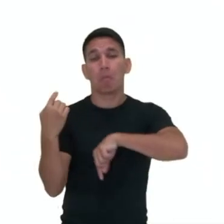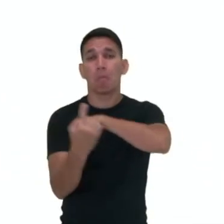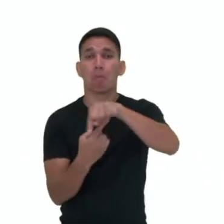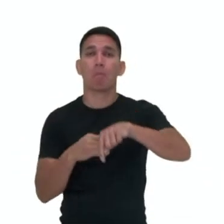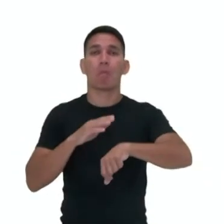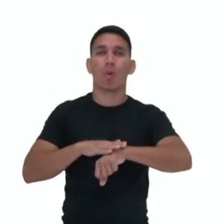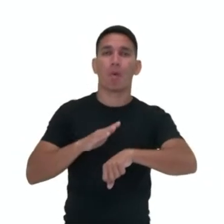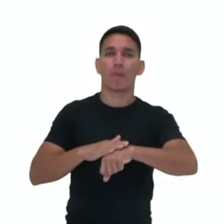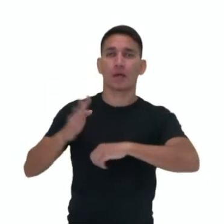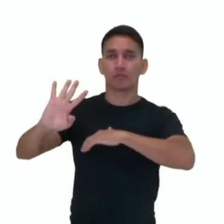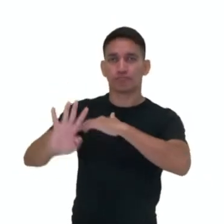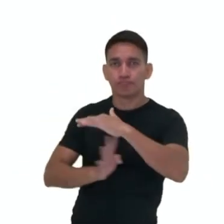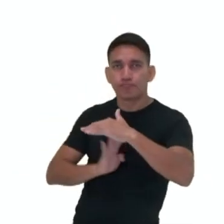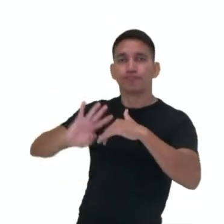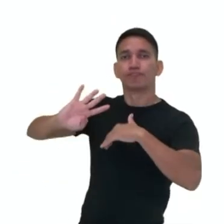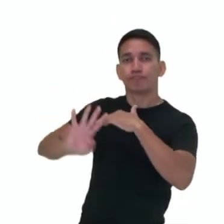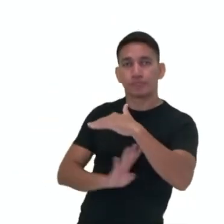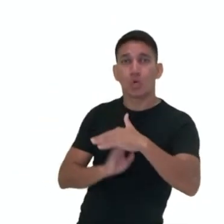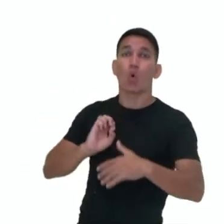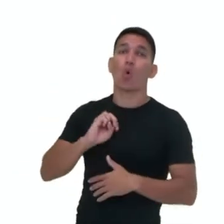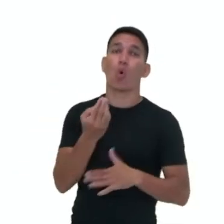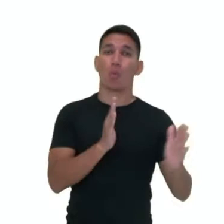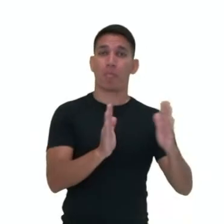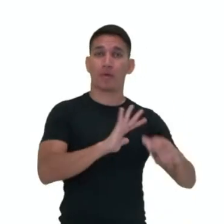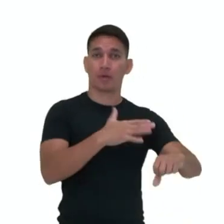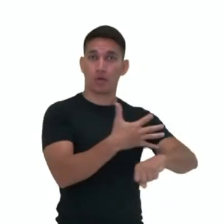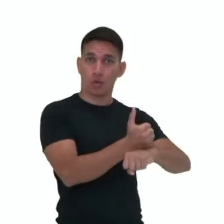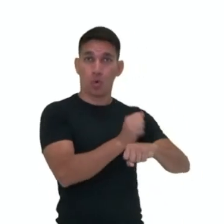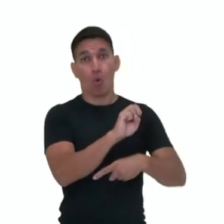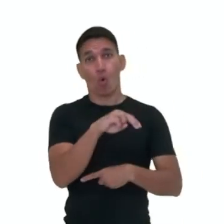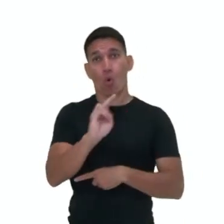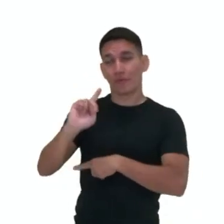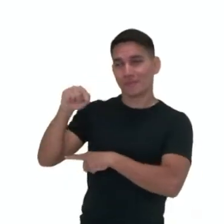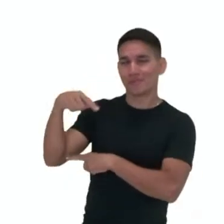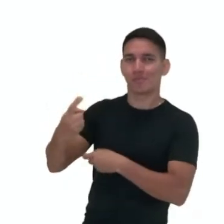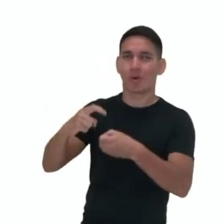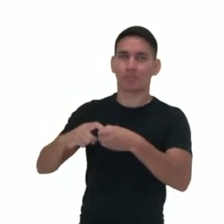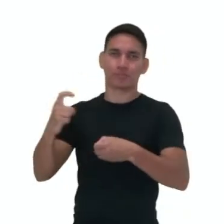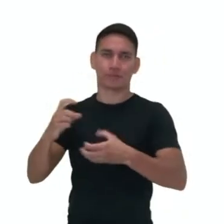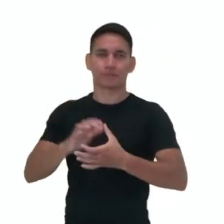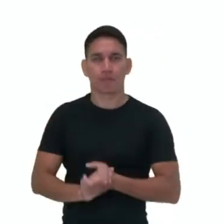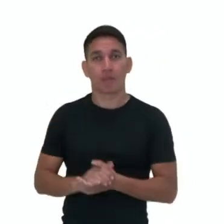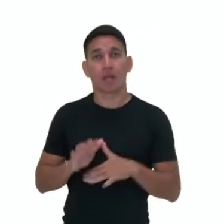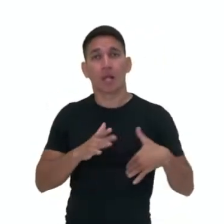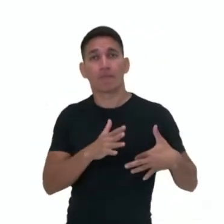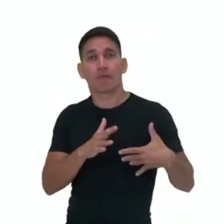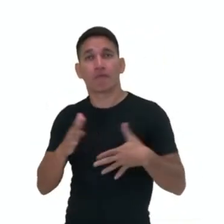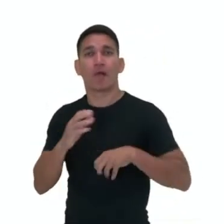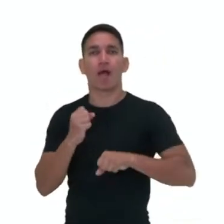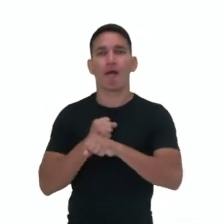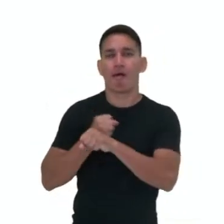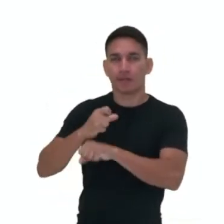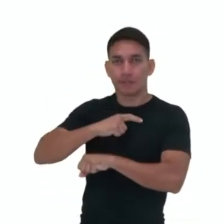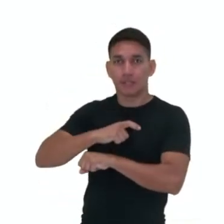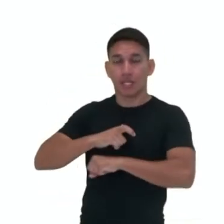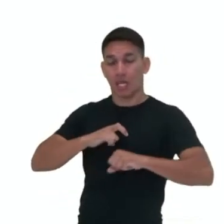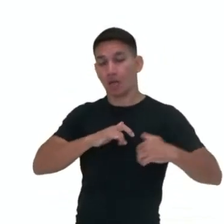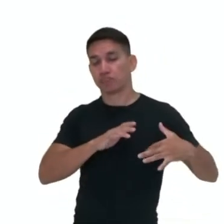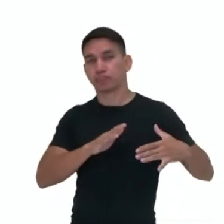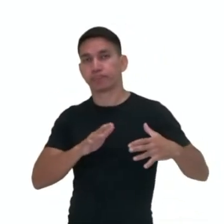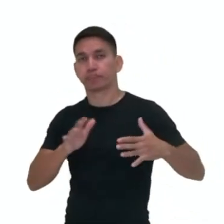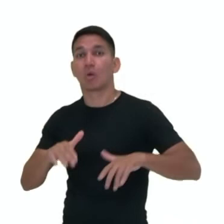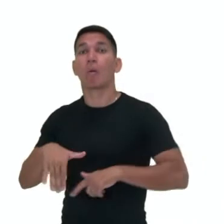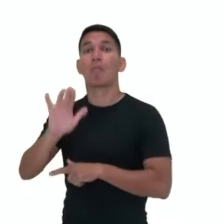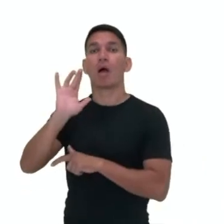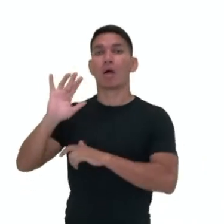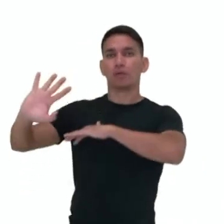Brasil, seja durante o período da colonização ou após a colonização. Ao longo dos últimos anos, houve um movimento crescente de grupos